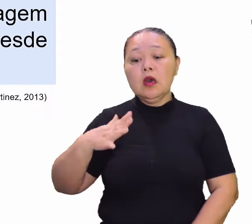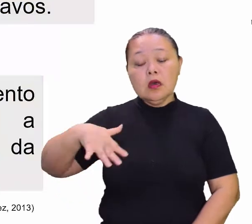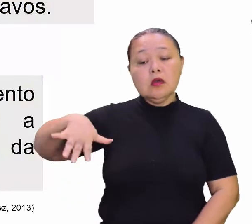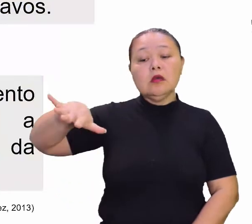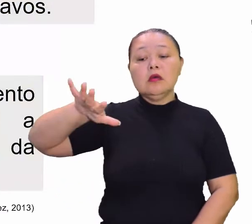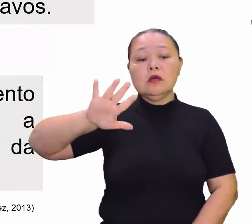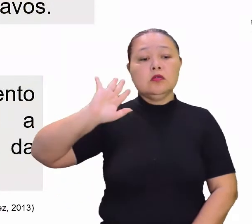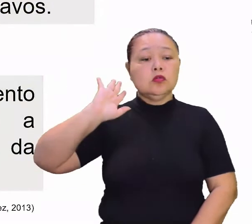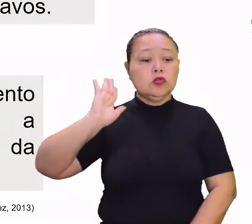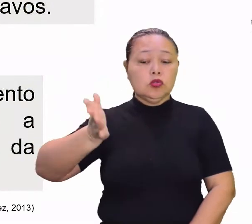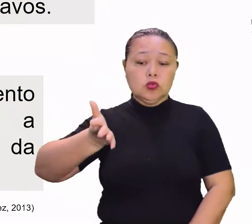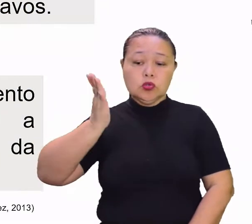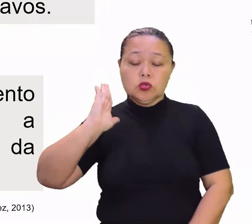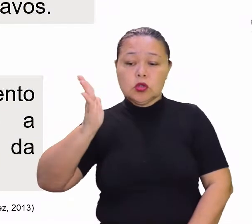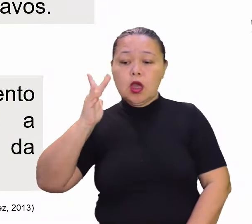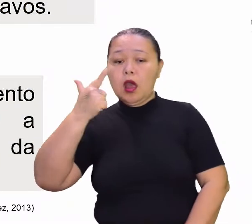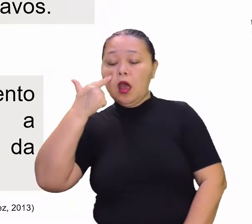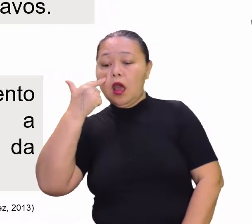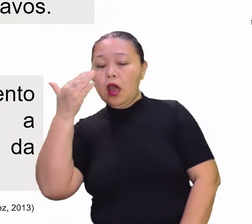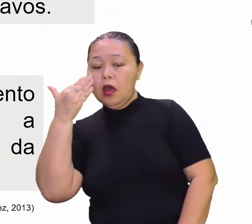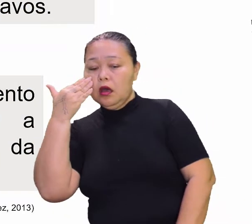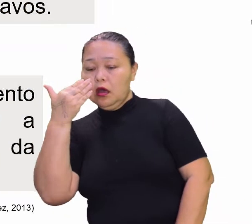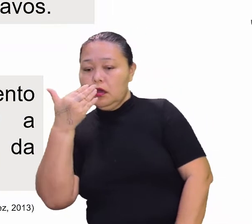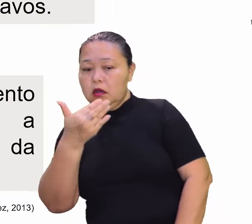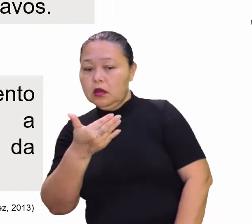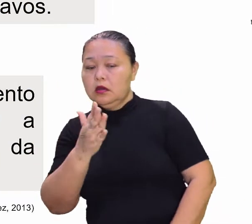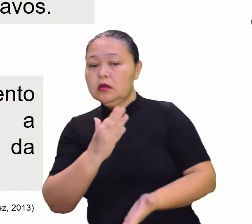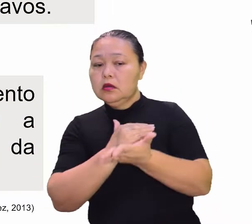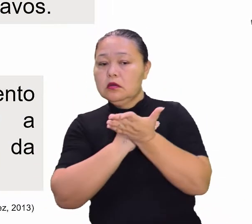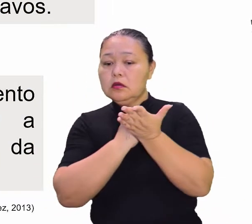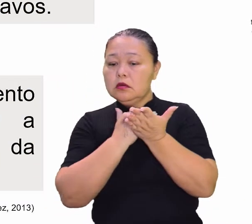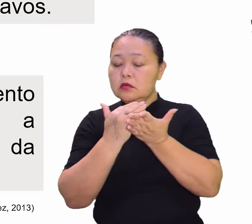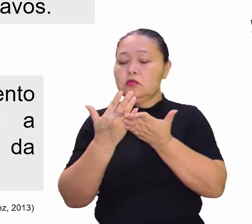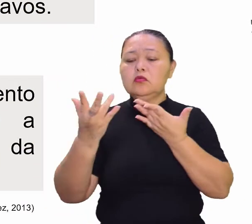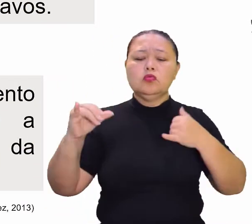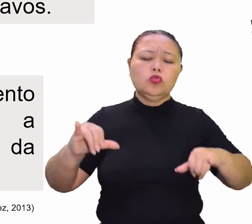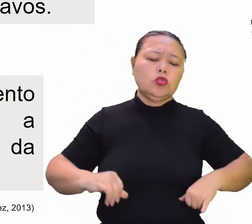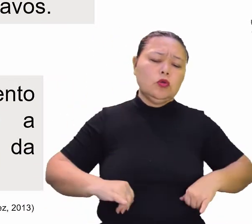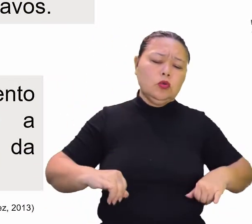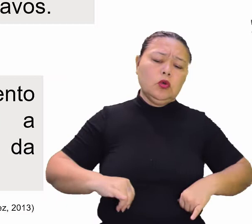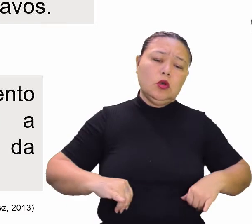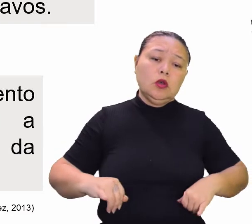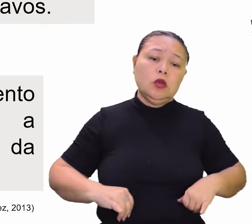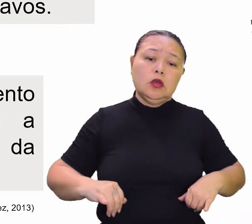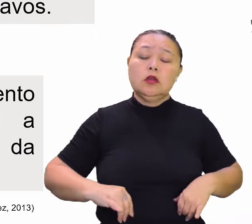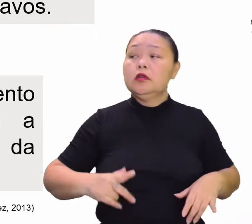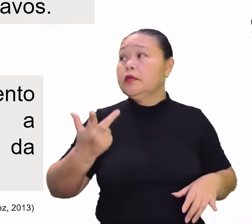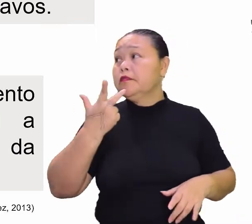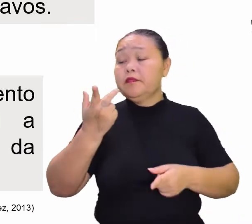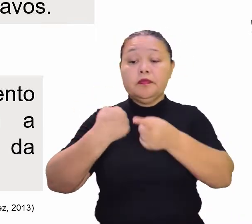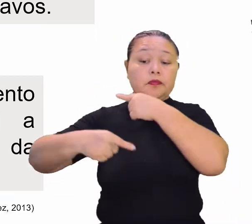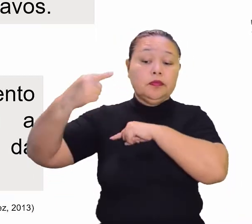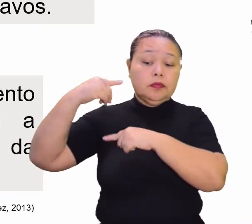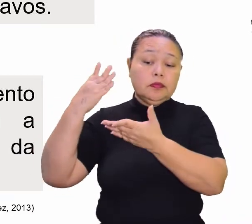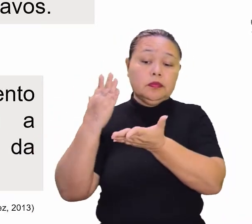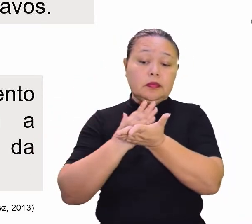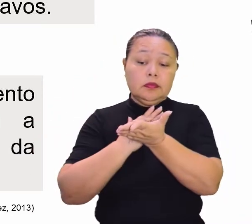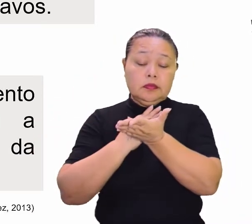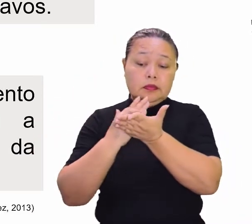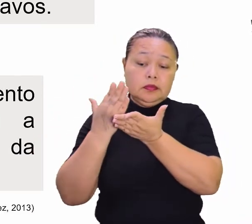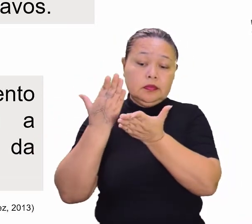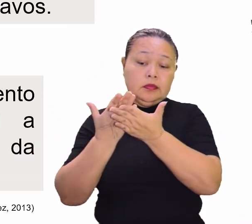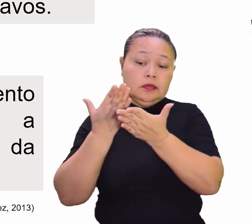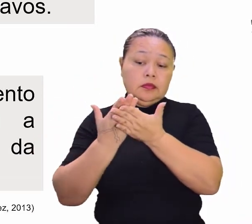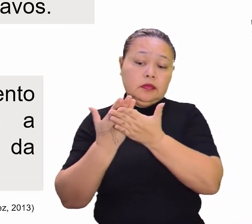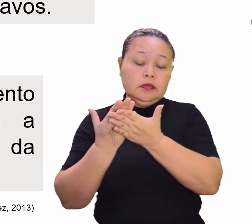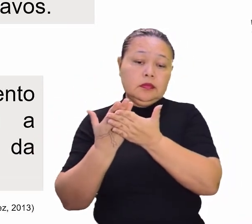já era avisada. Então, começaram inicialmente sofrendo aí, como a gente começou falando lá no início da aula também, com